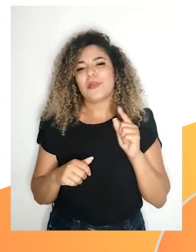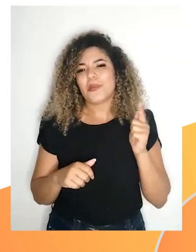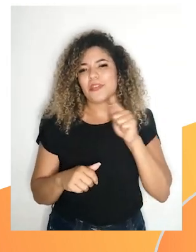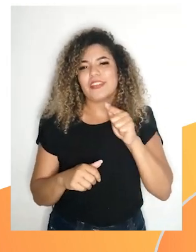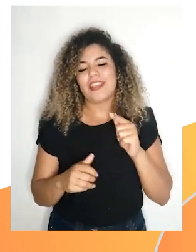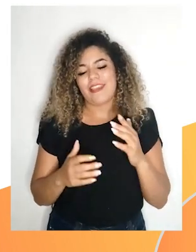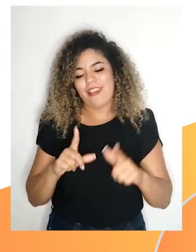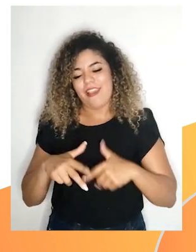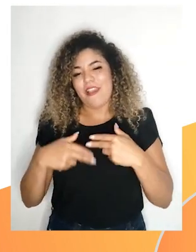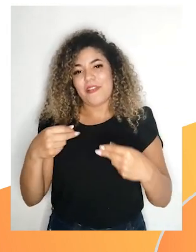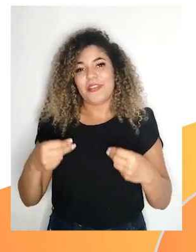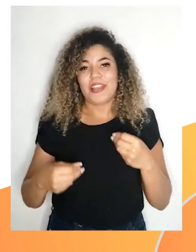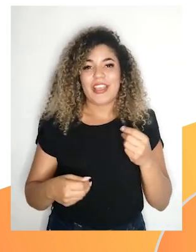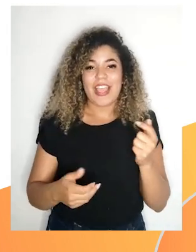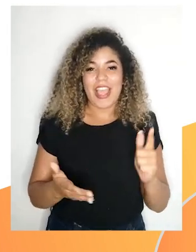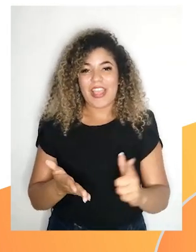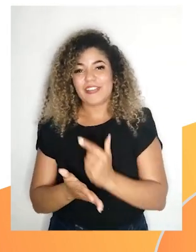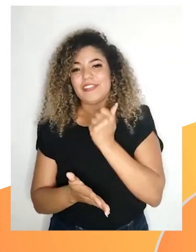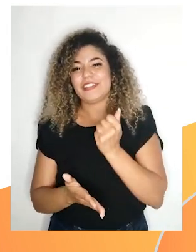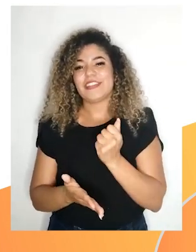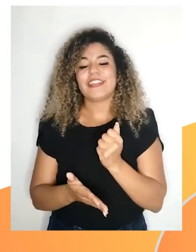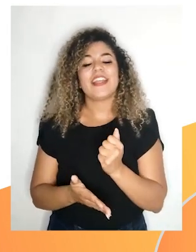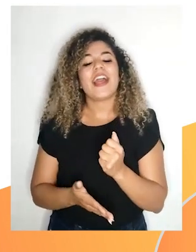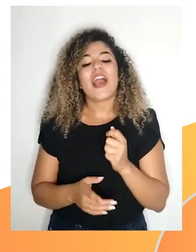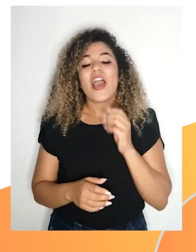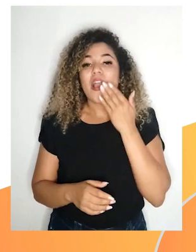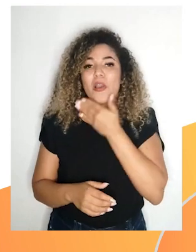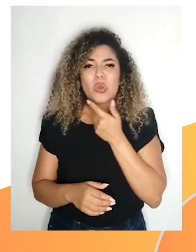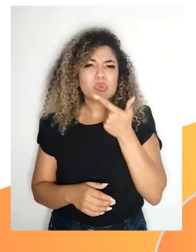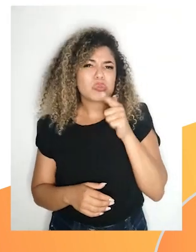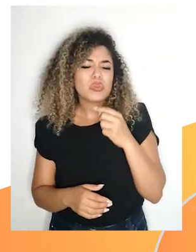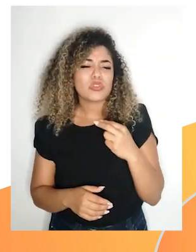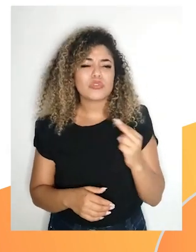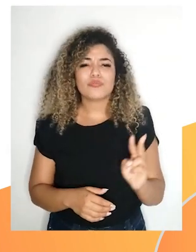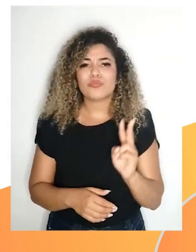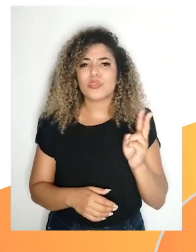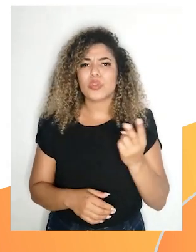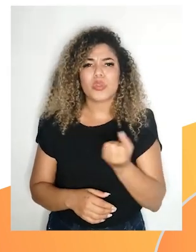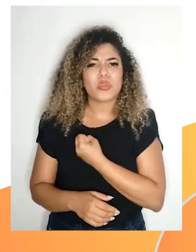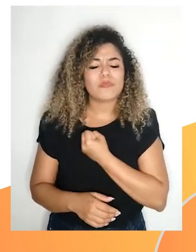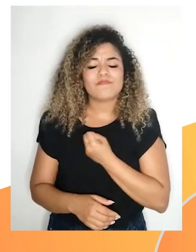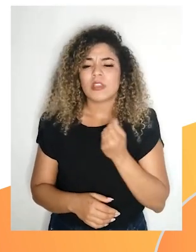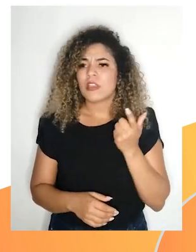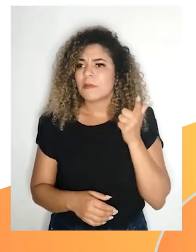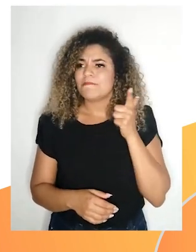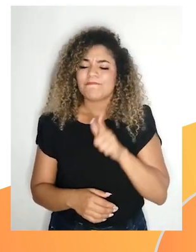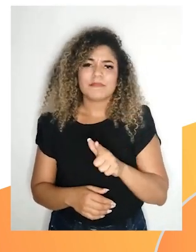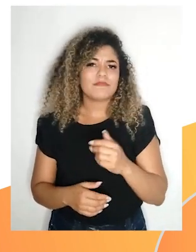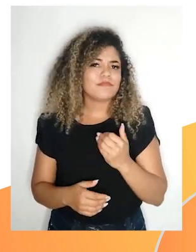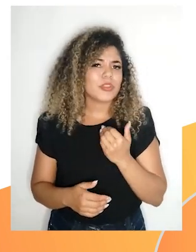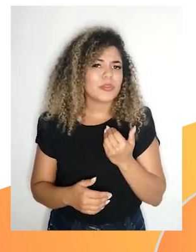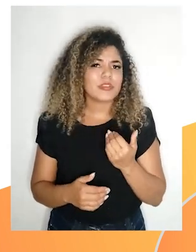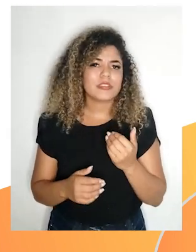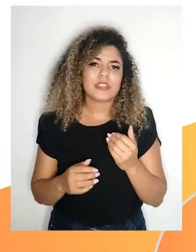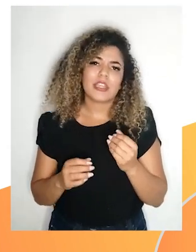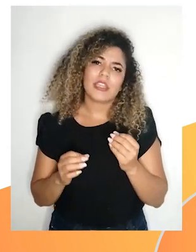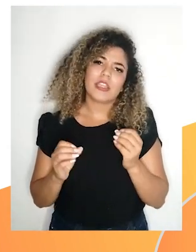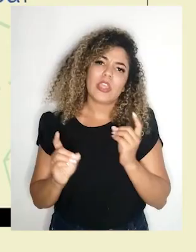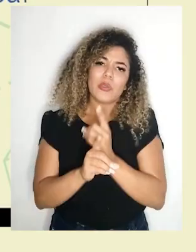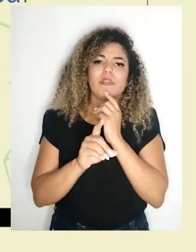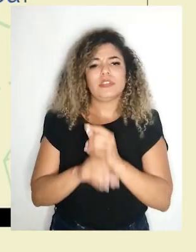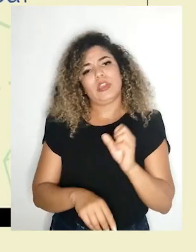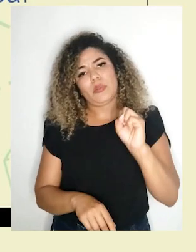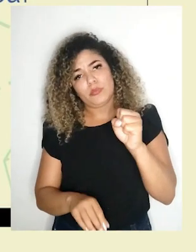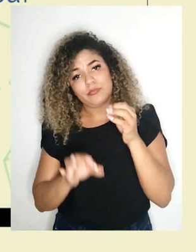um doce. Dá para ver que com os outros valores a gente não consegue fechar essa configuração,